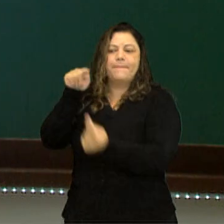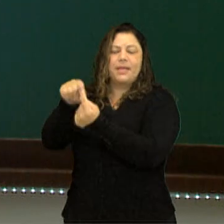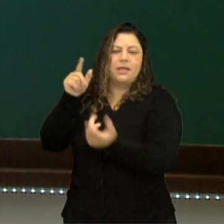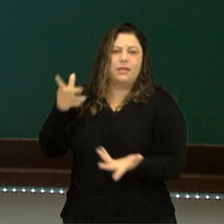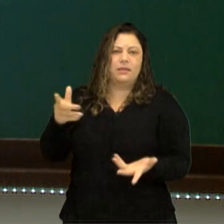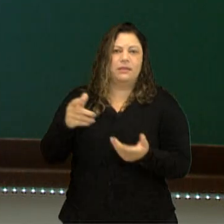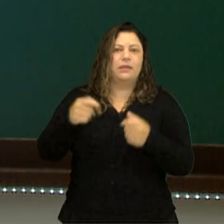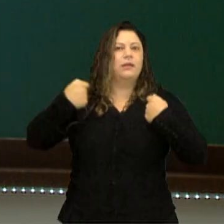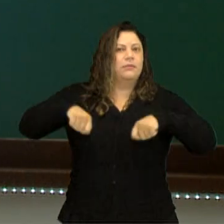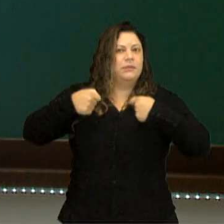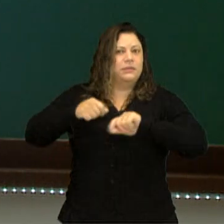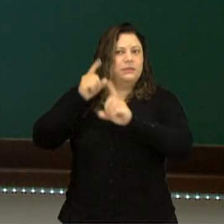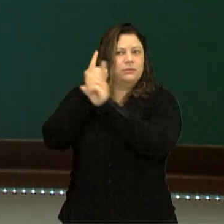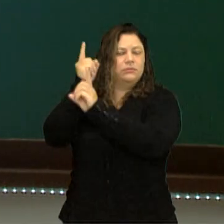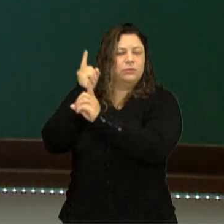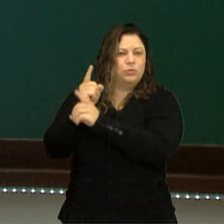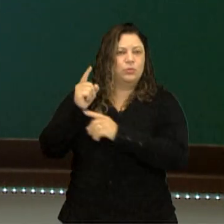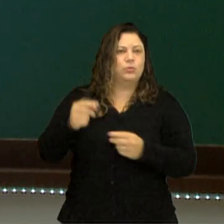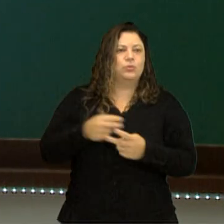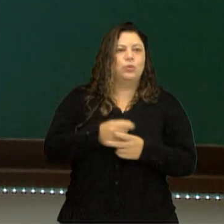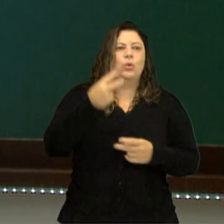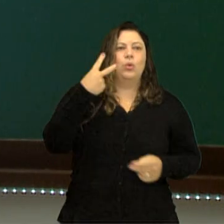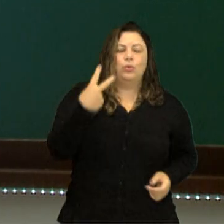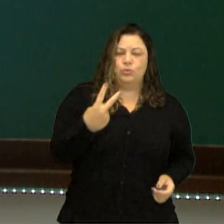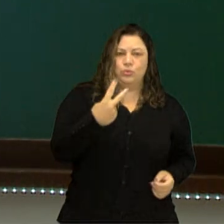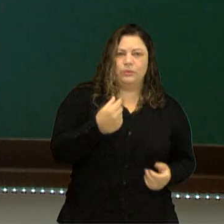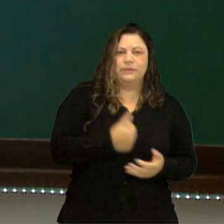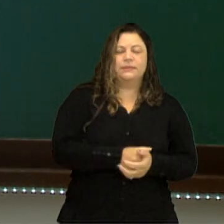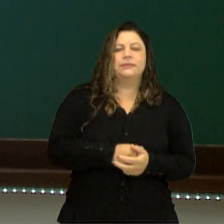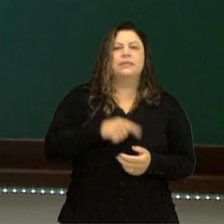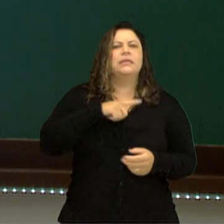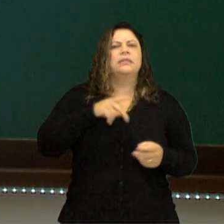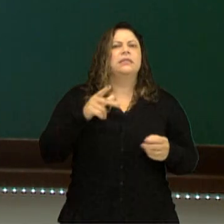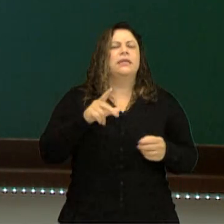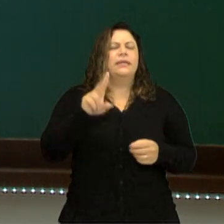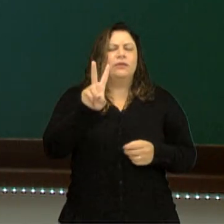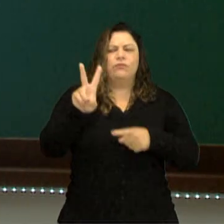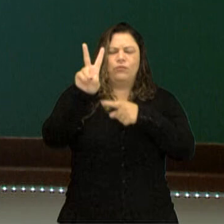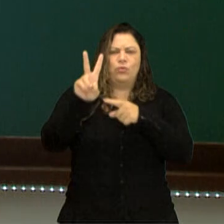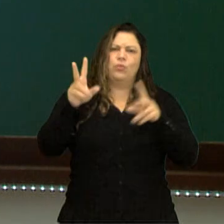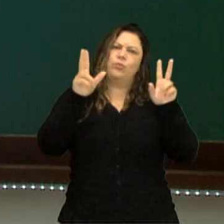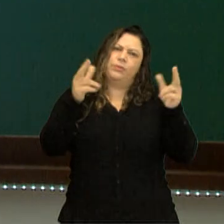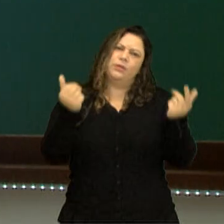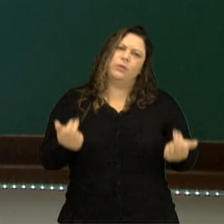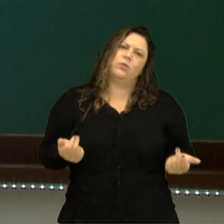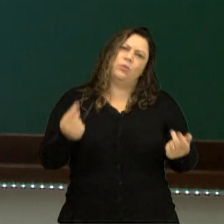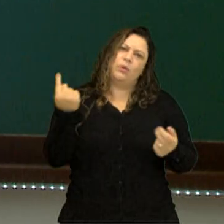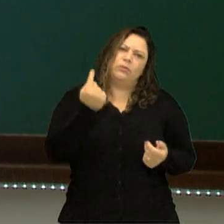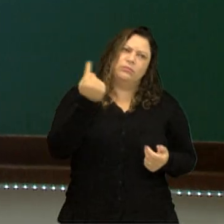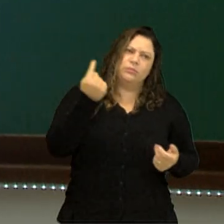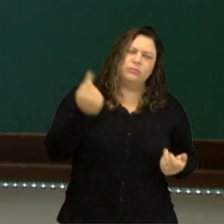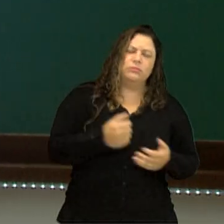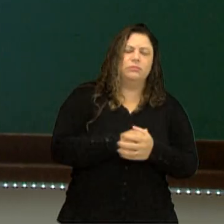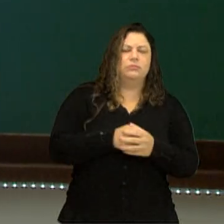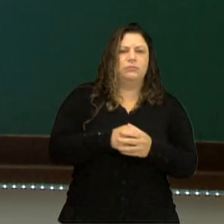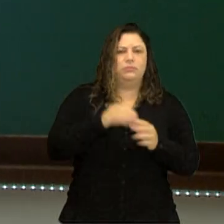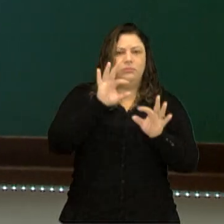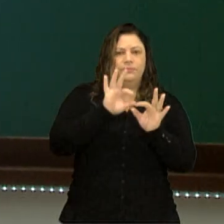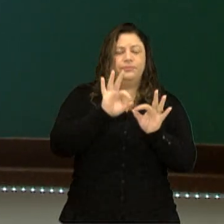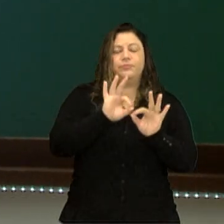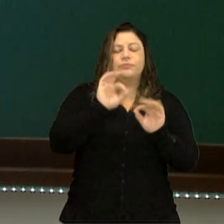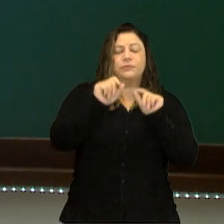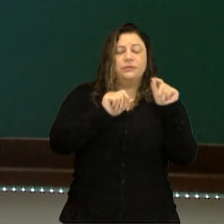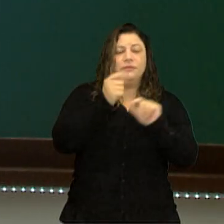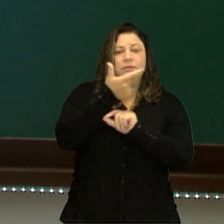descobrir. No cilindro 2, que tem o mesmo volume do primeiro, ele vai ter um diâmetro de 16, portanto o raio